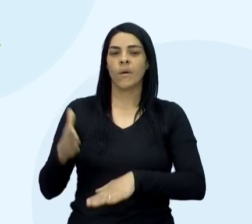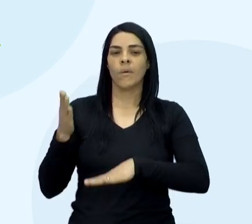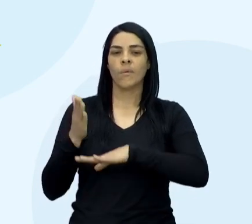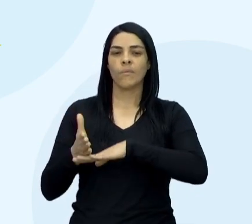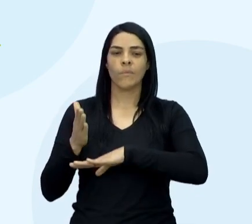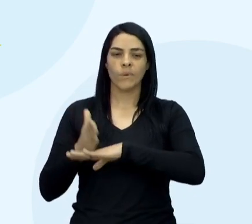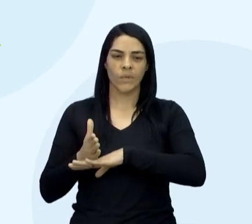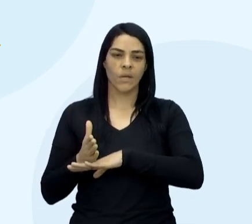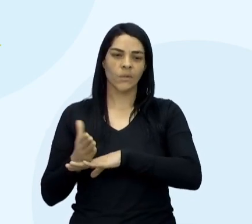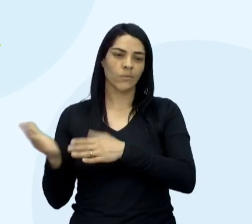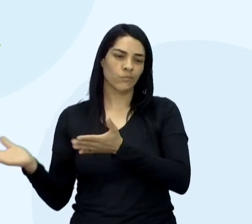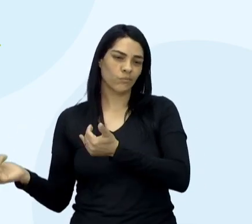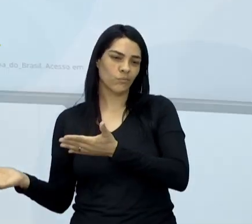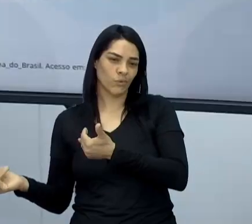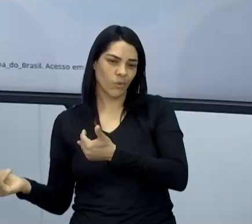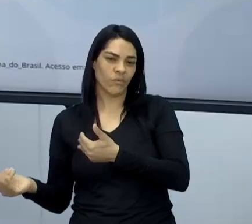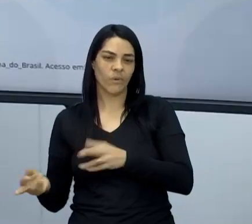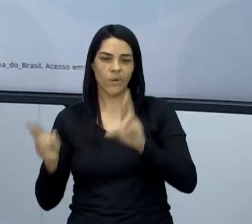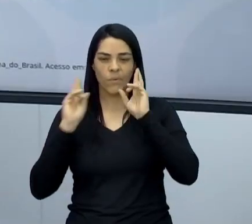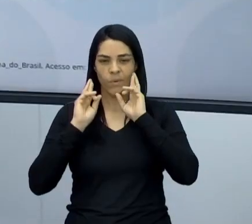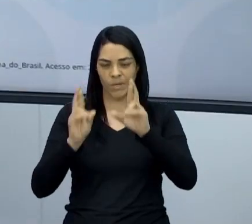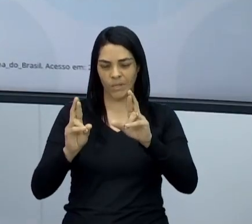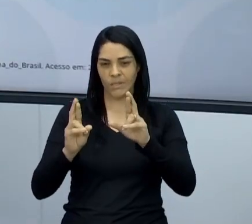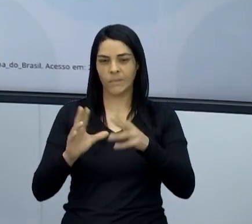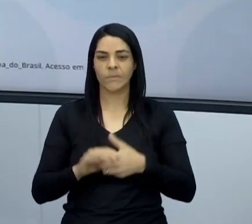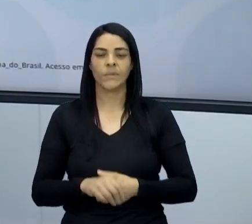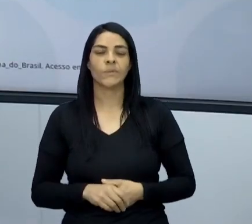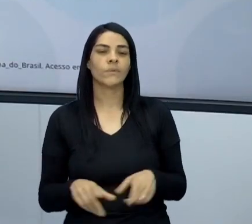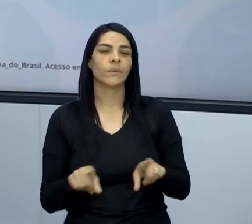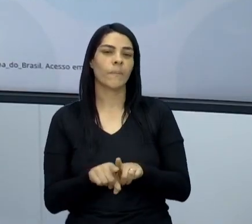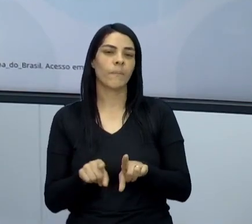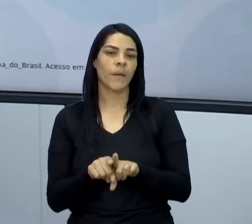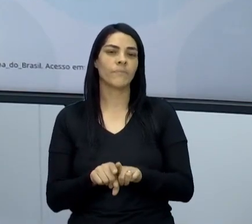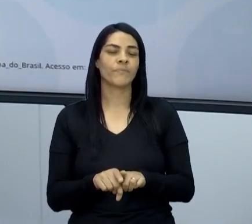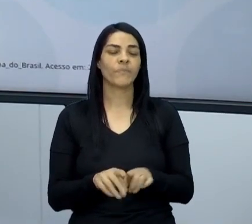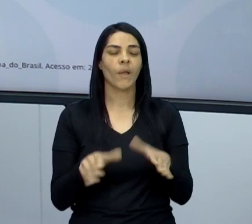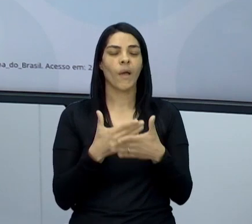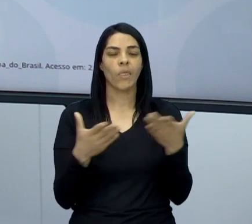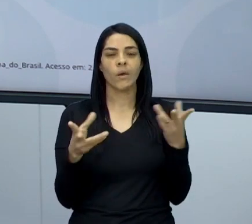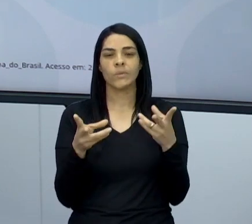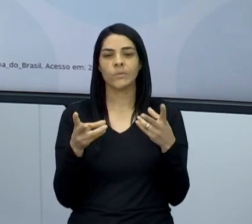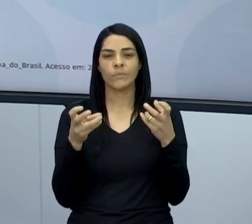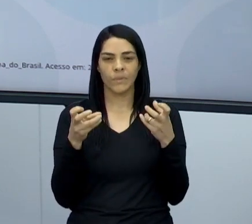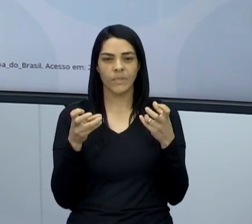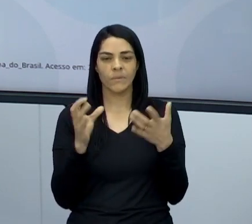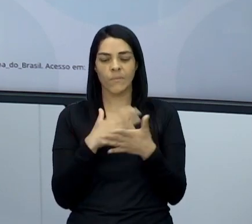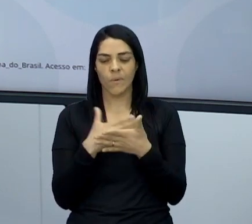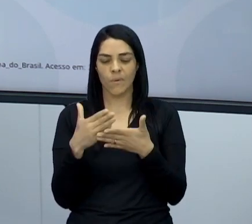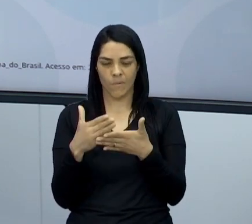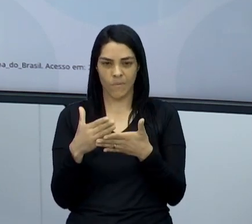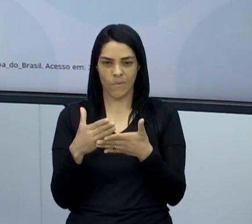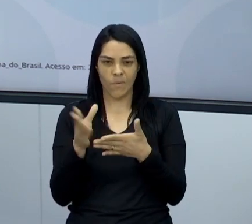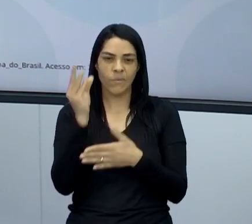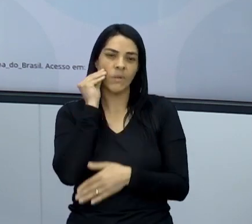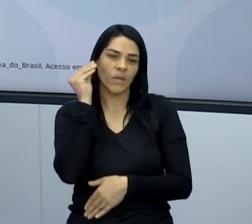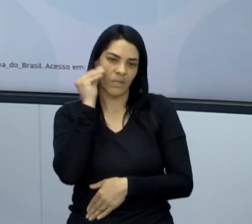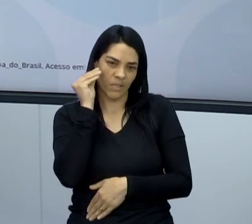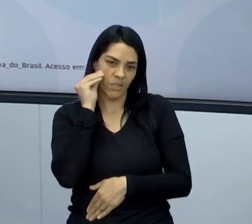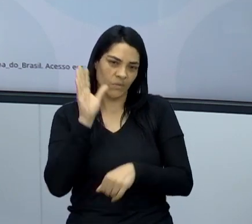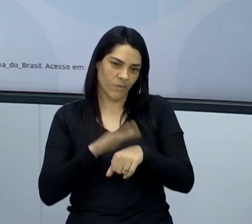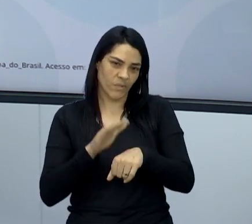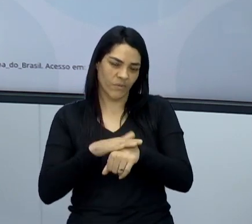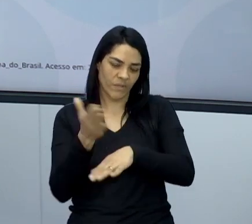mandar tudo, entre aspas. Olha só, o que acontece? A gente percebe que no início há uma tentativa de fazer um cinema brasileiro com a cara do